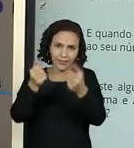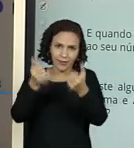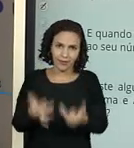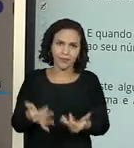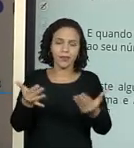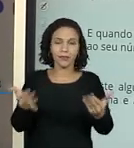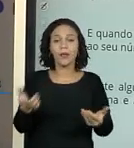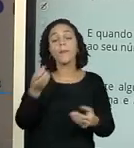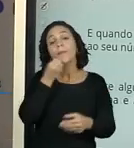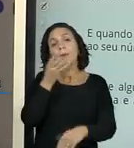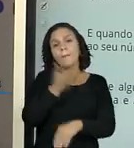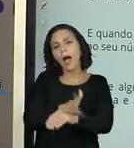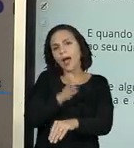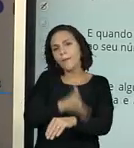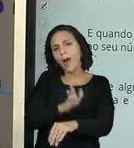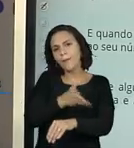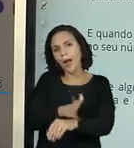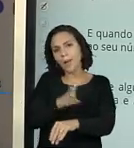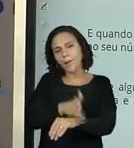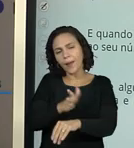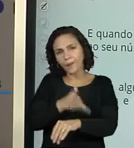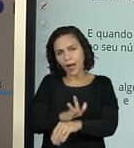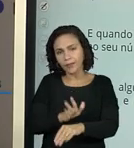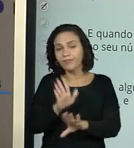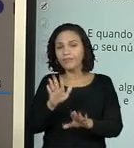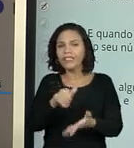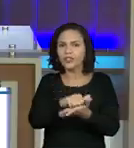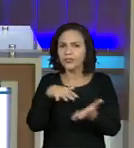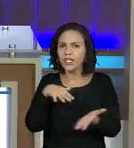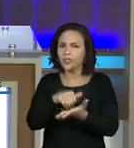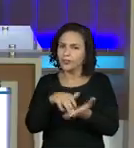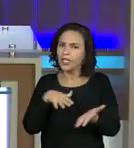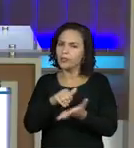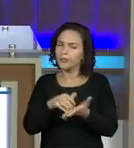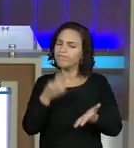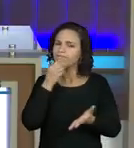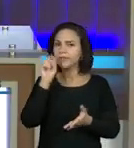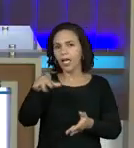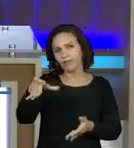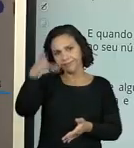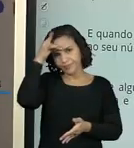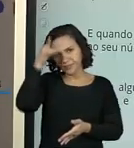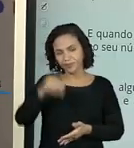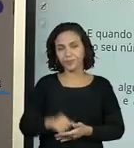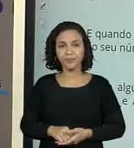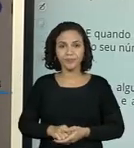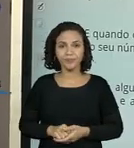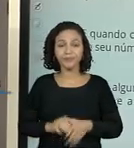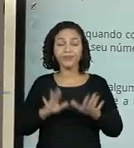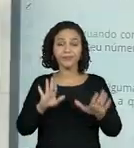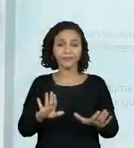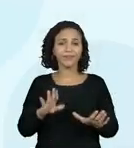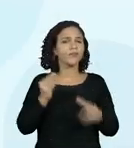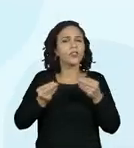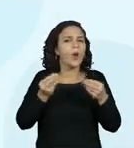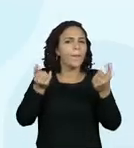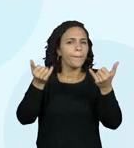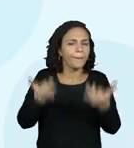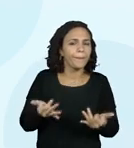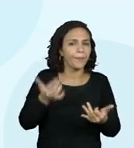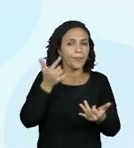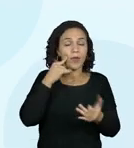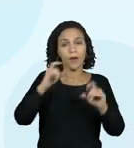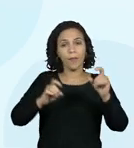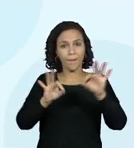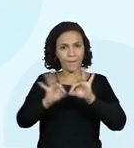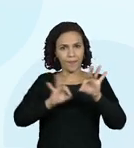importante é a gente praticar bastante. Fazendo exercício, tá bom? Então, vamos lá, turma. Qual que é a lógica? Prepara o